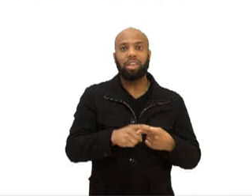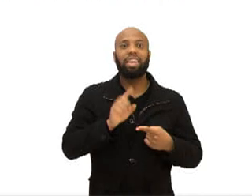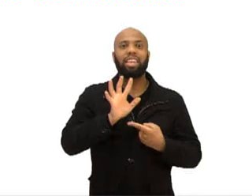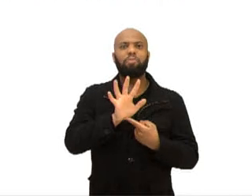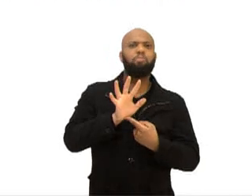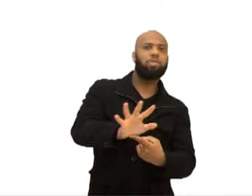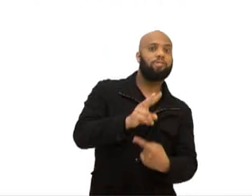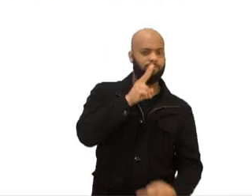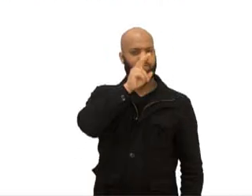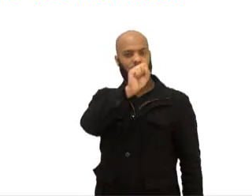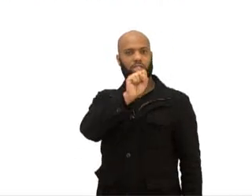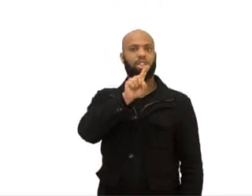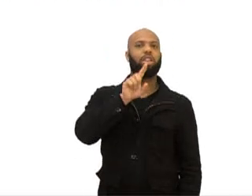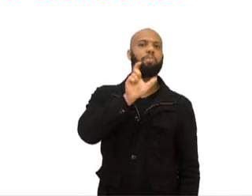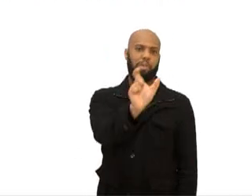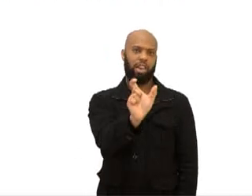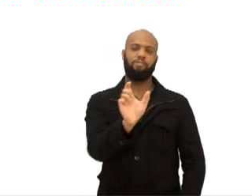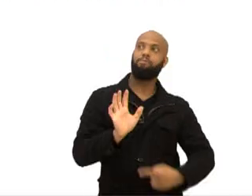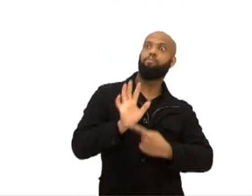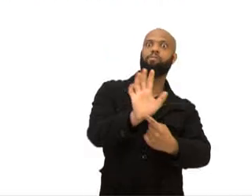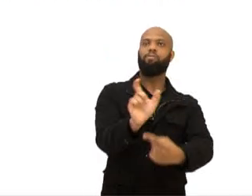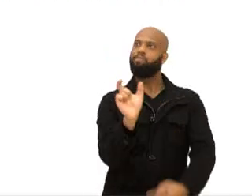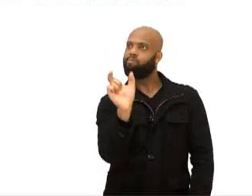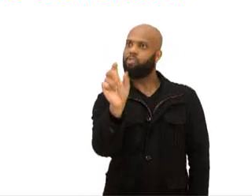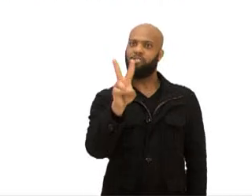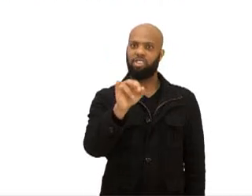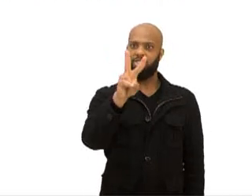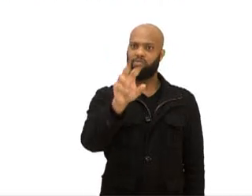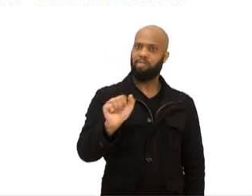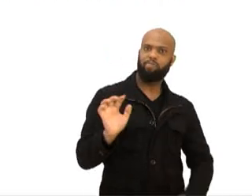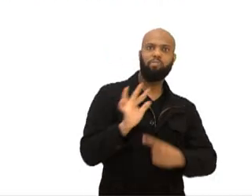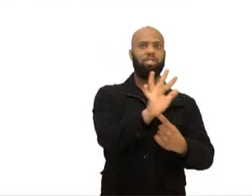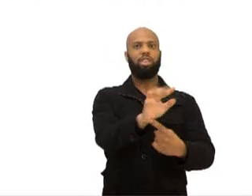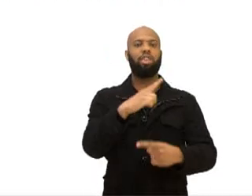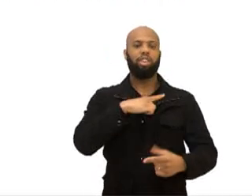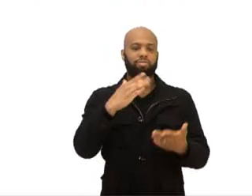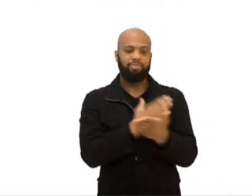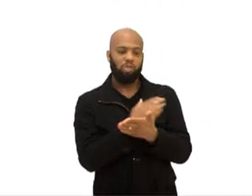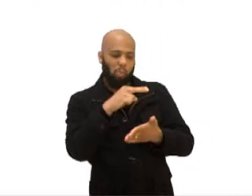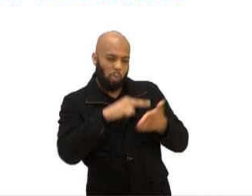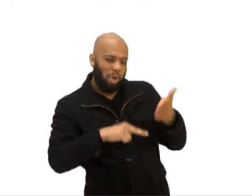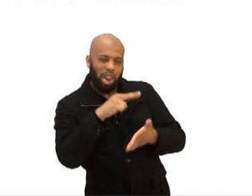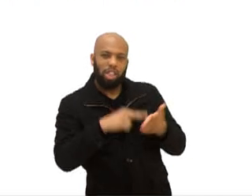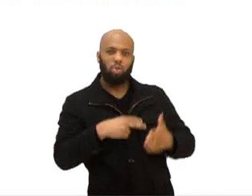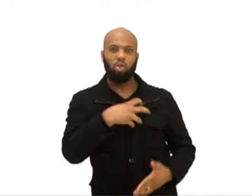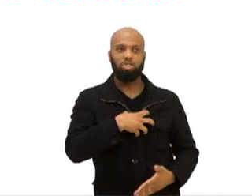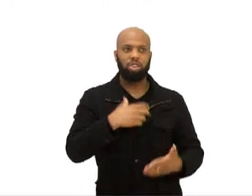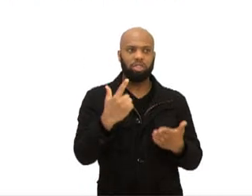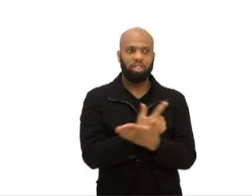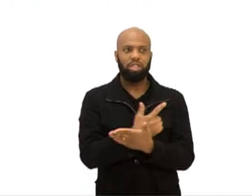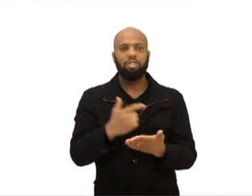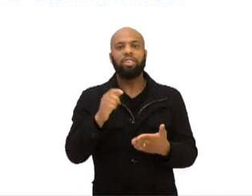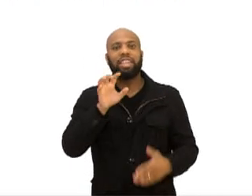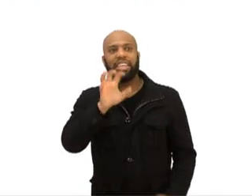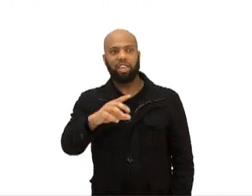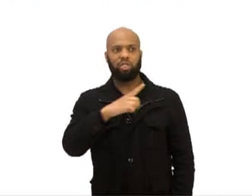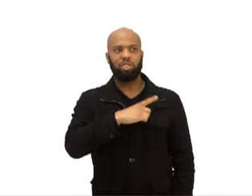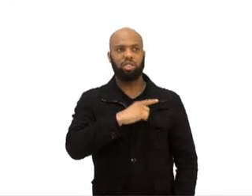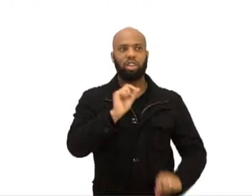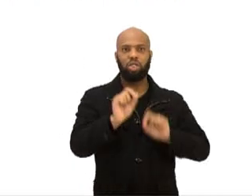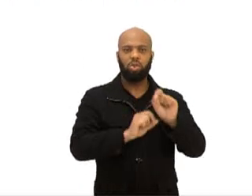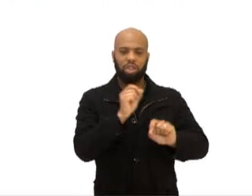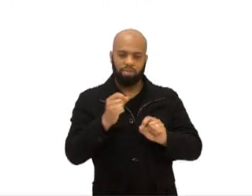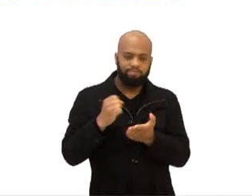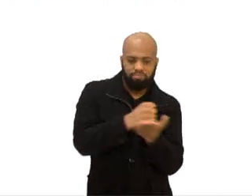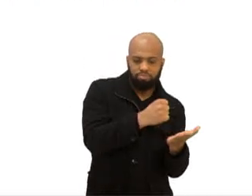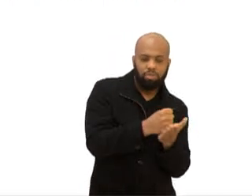essa palavra, viva. Então, nós temos na leitura de algumas obras exatamente isso. Eu tenho